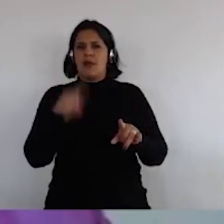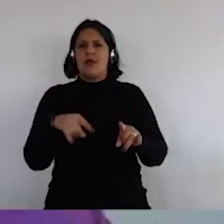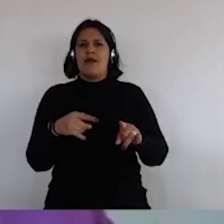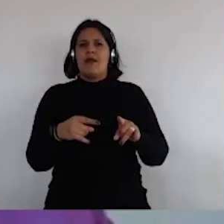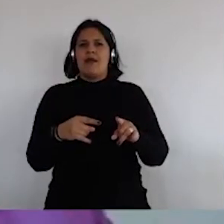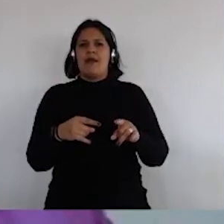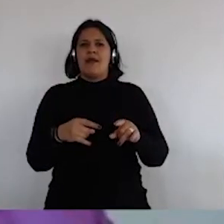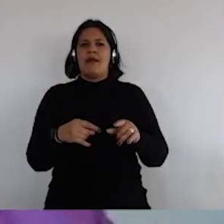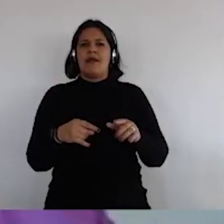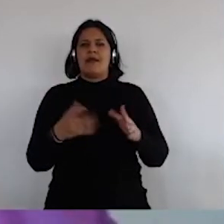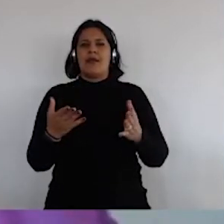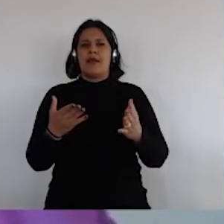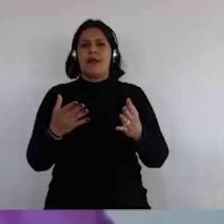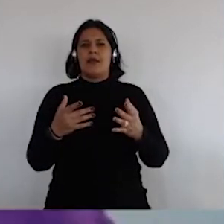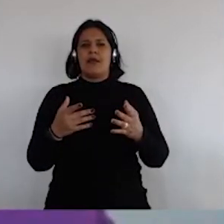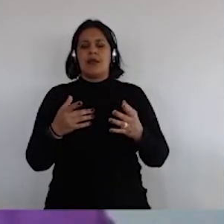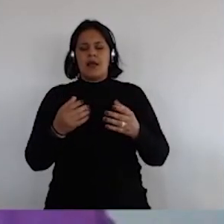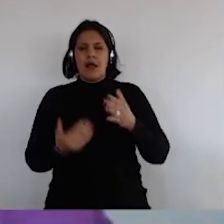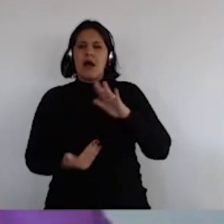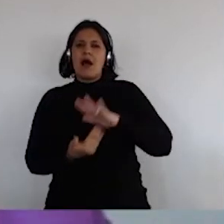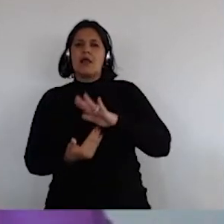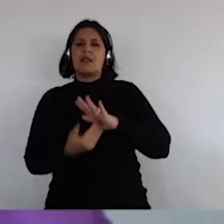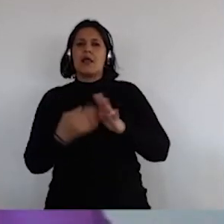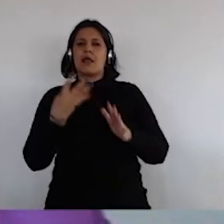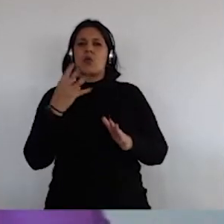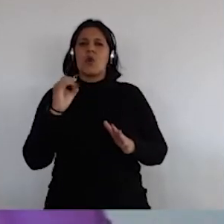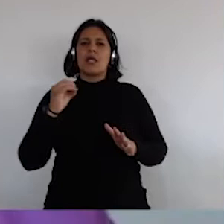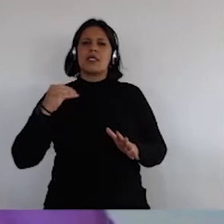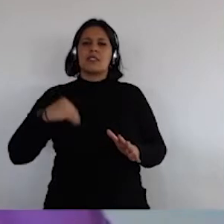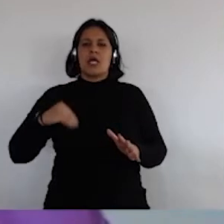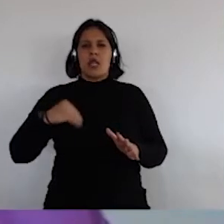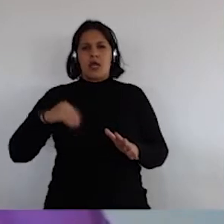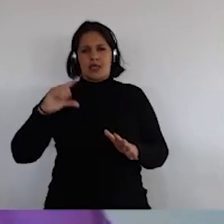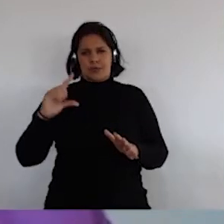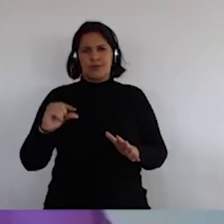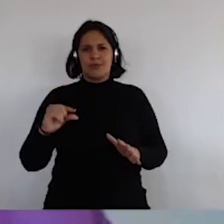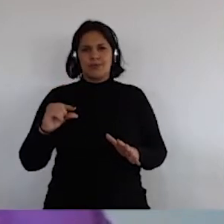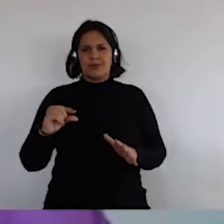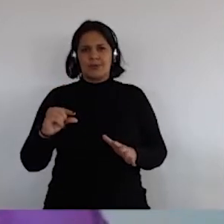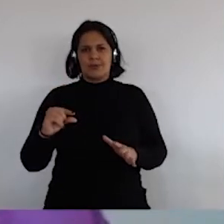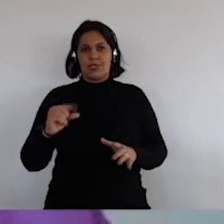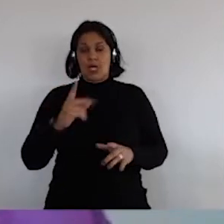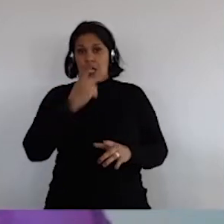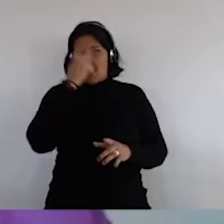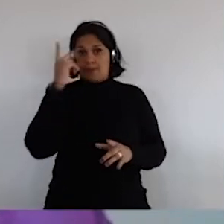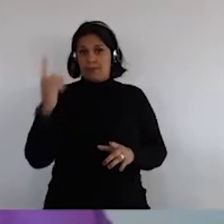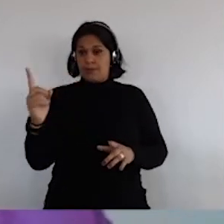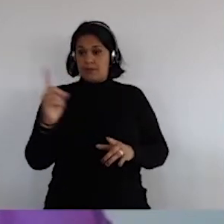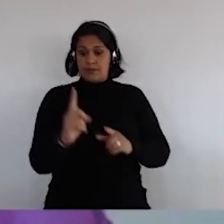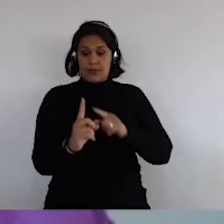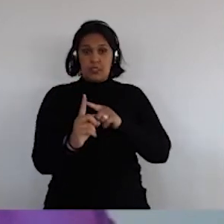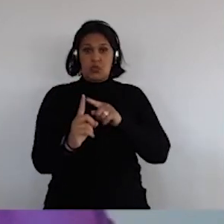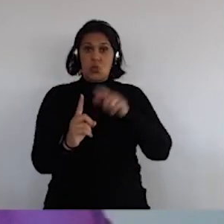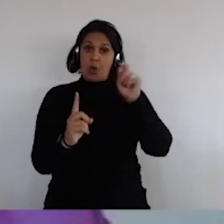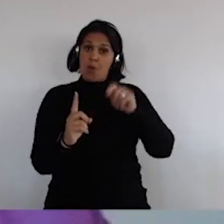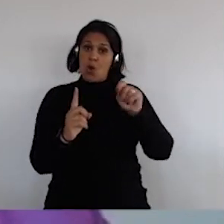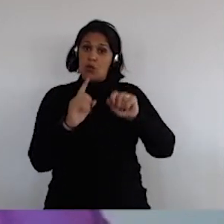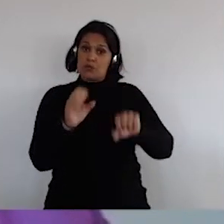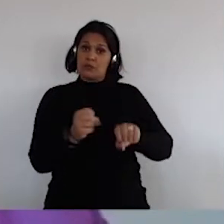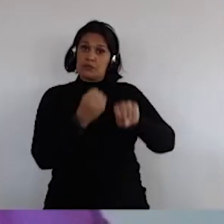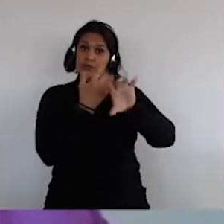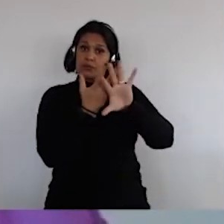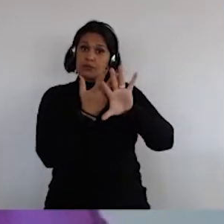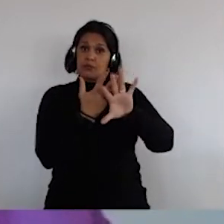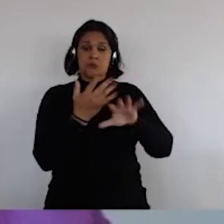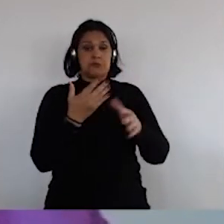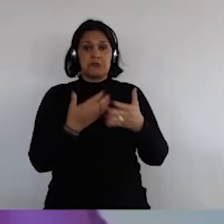20 salários mínimos, possibilitando à parte o acesso direto, online, ao serviço